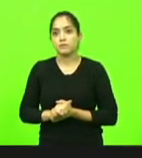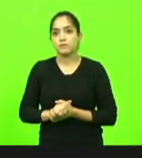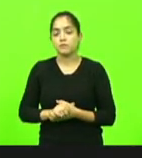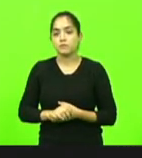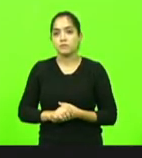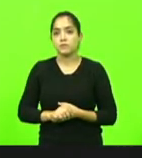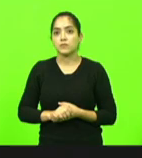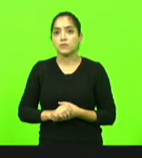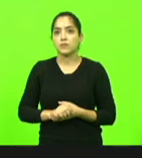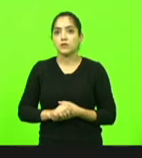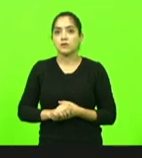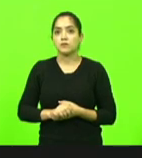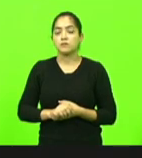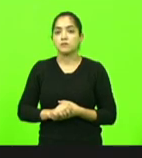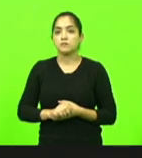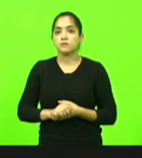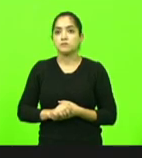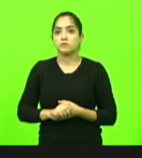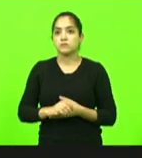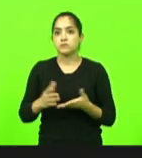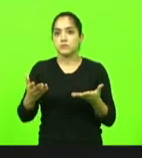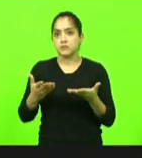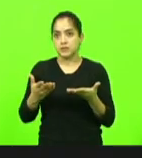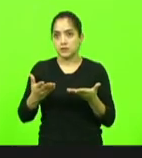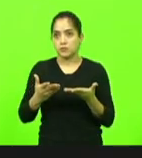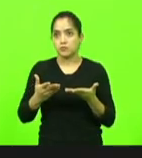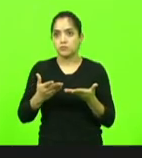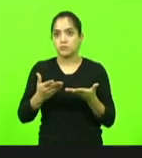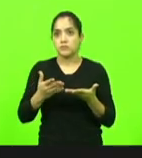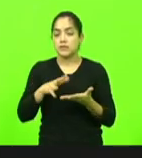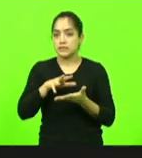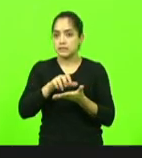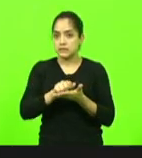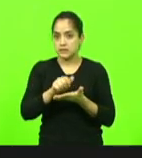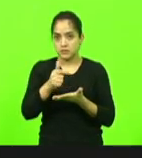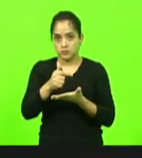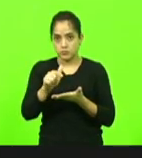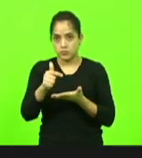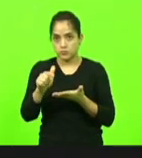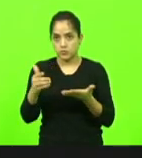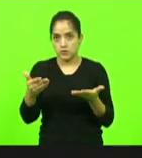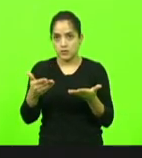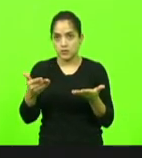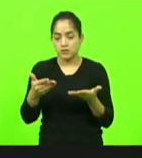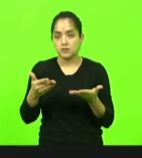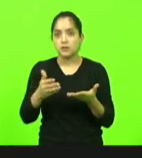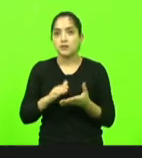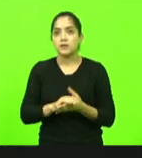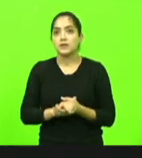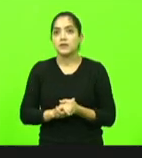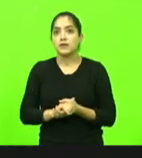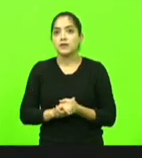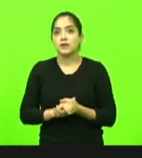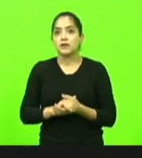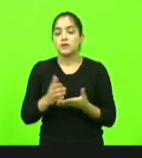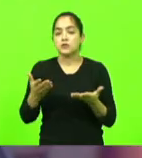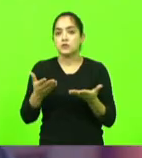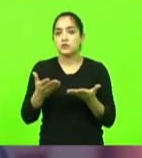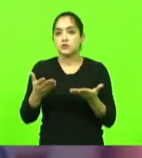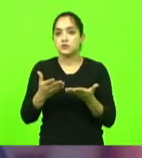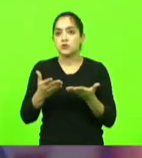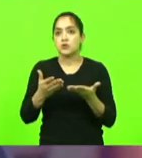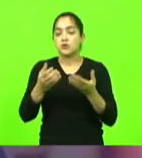Bem, não havendo mais deputados inscritos, eu quero só ressaltar,